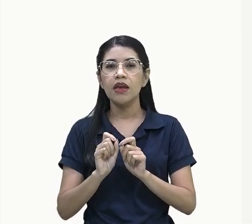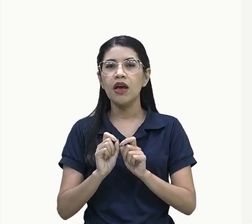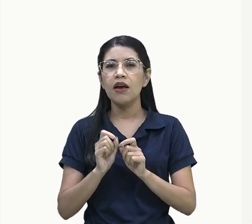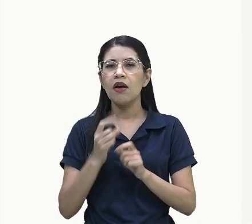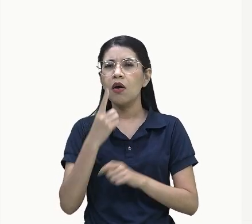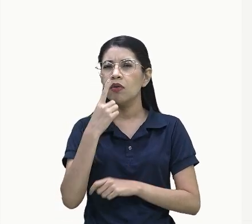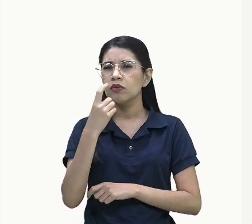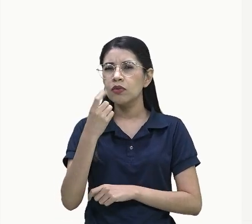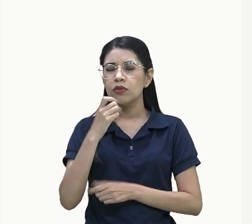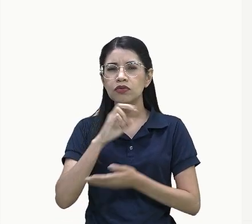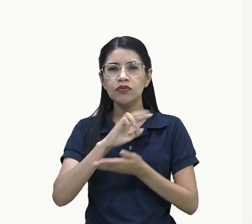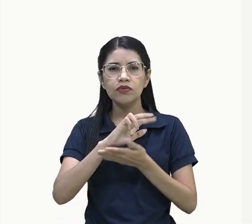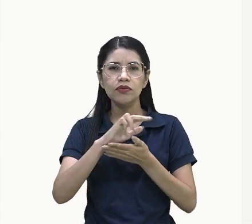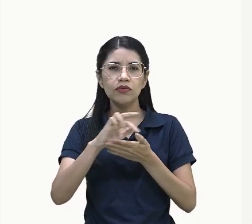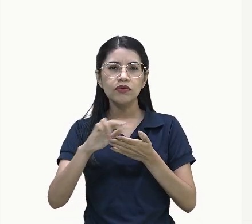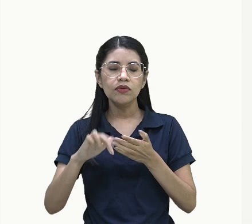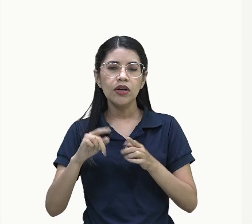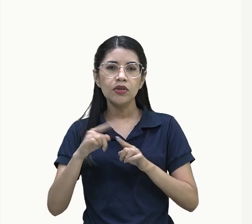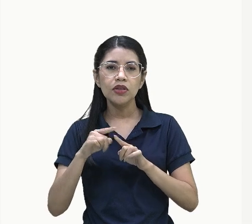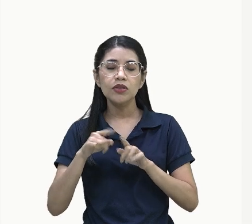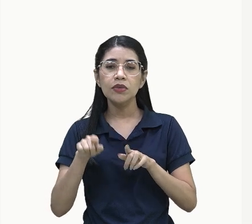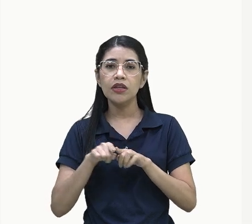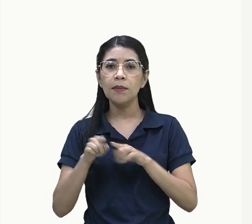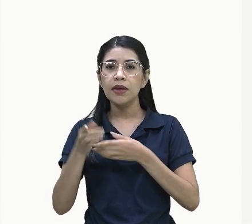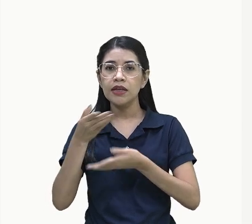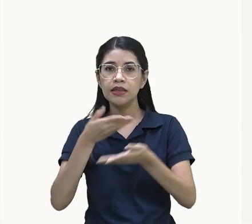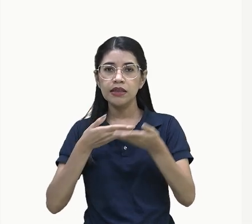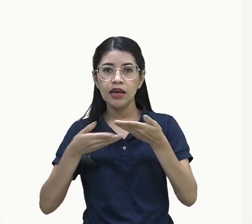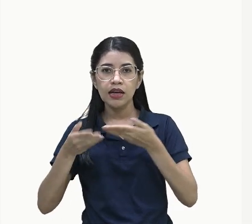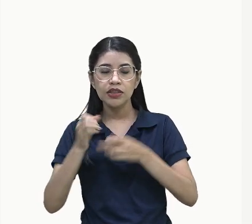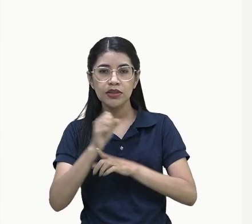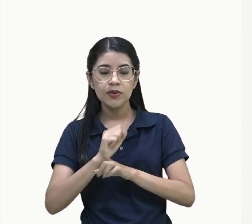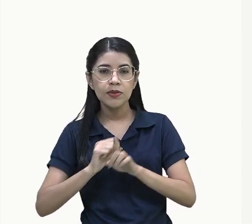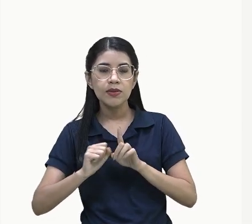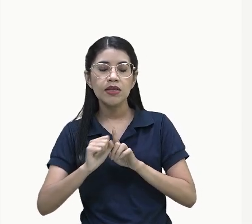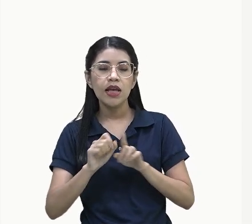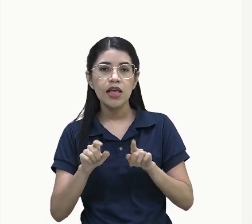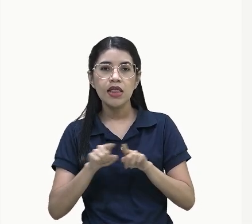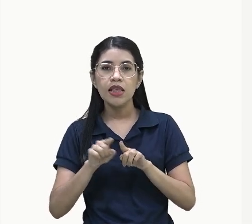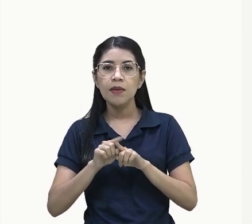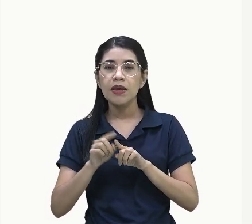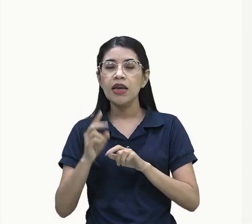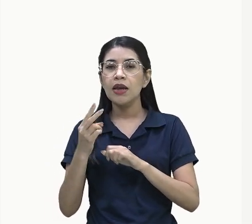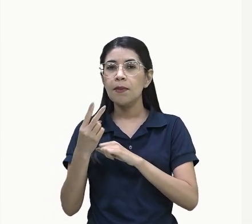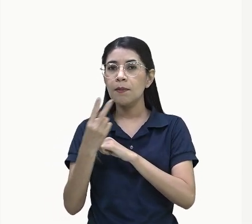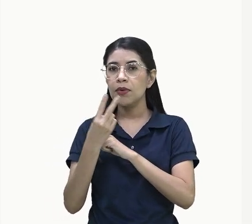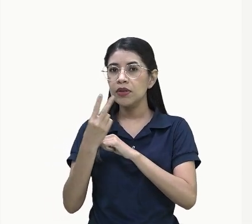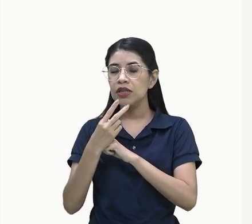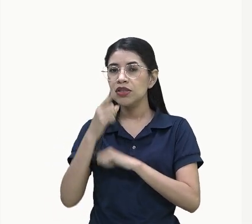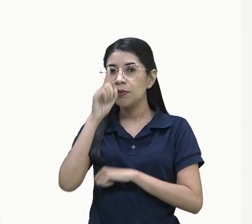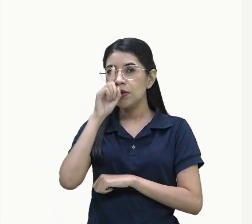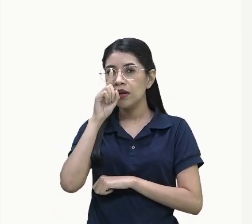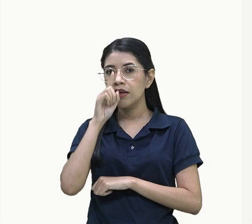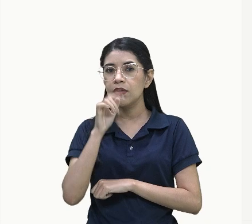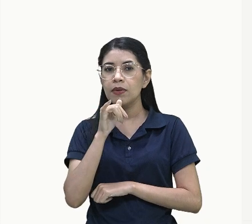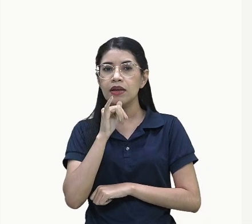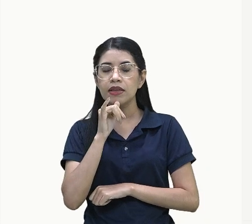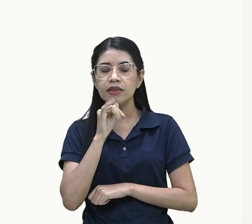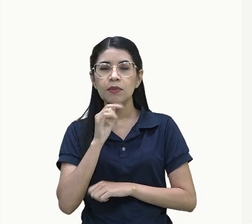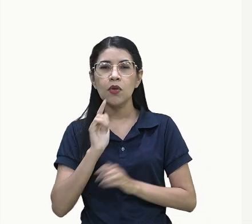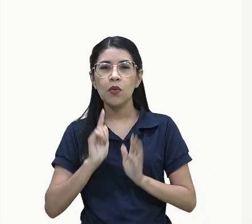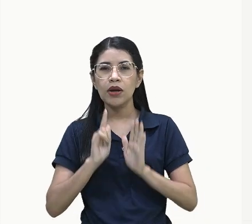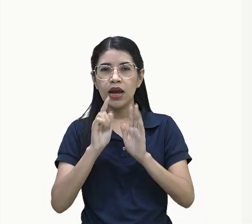né, odores, interação social e a proteção contra perigos, como gases tóxicos.